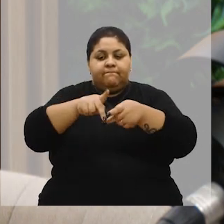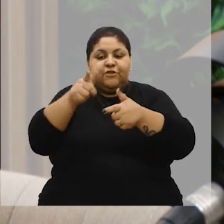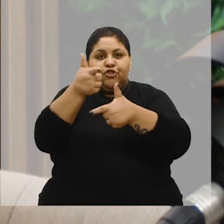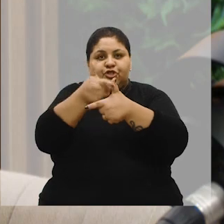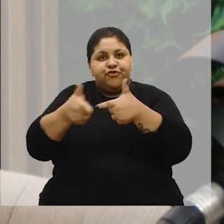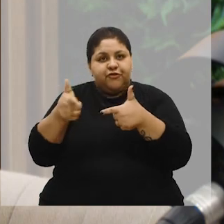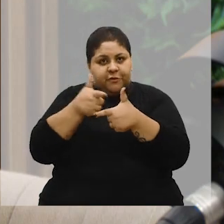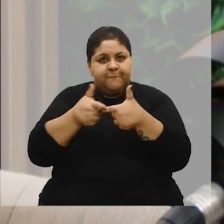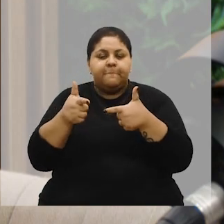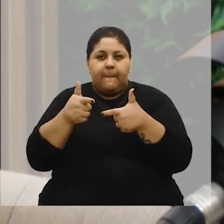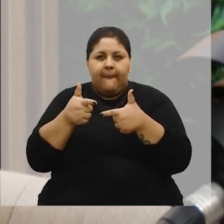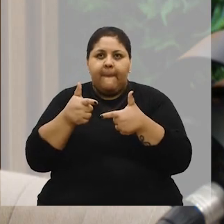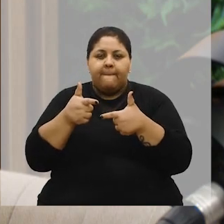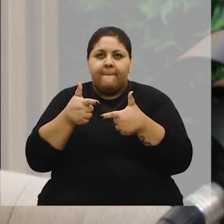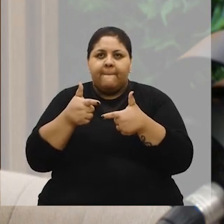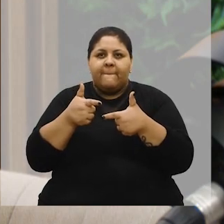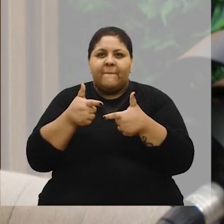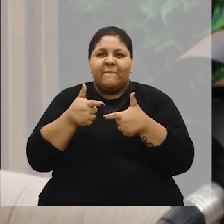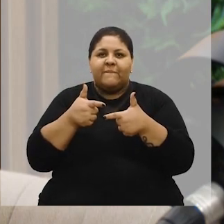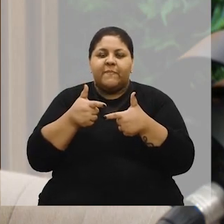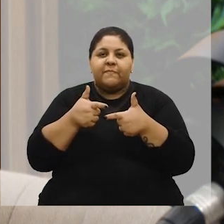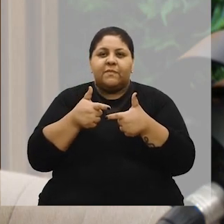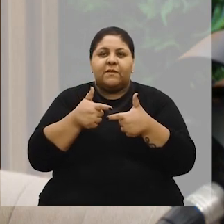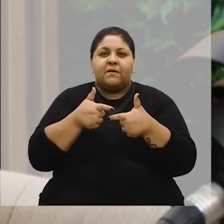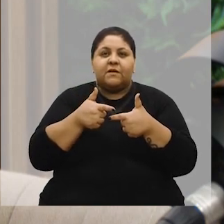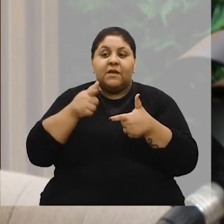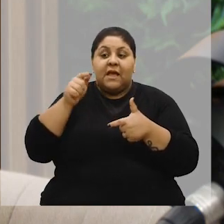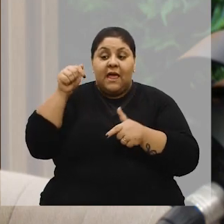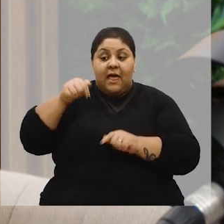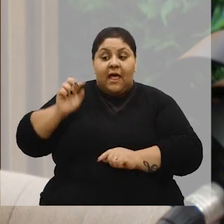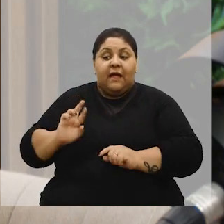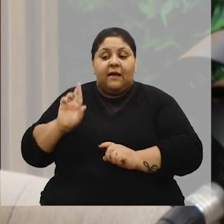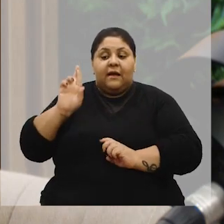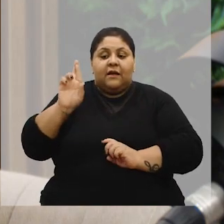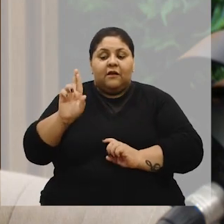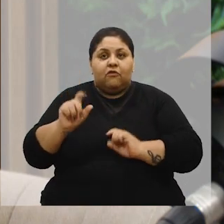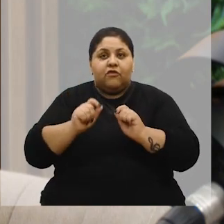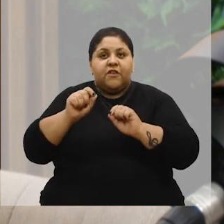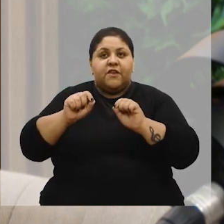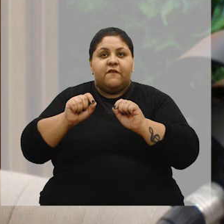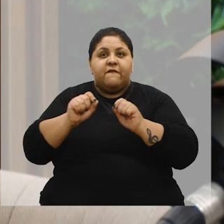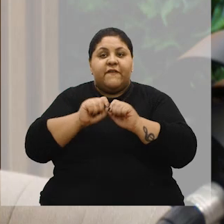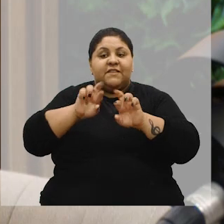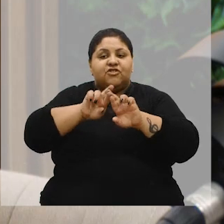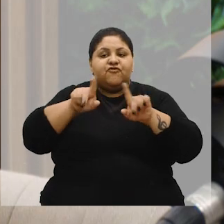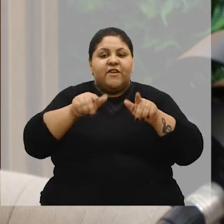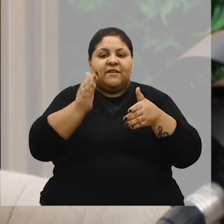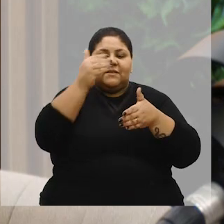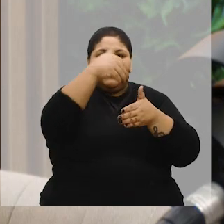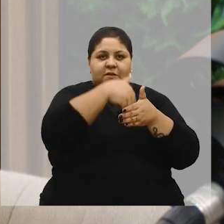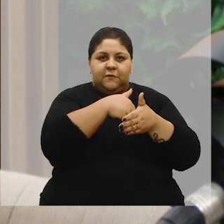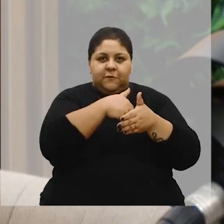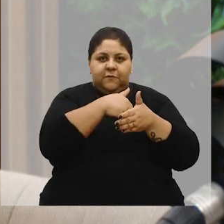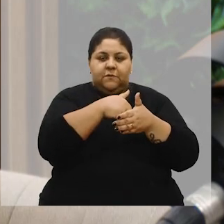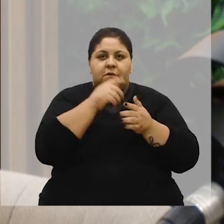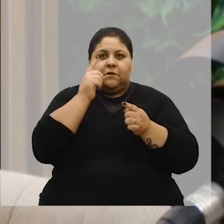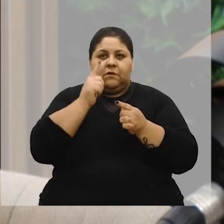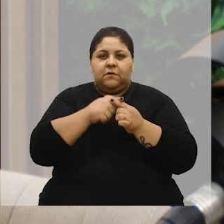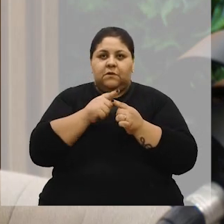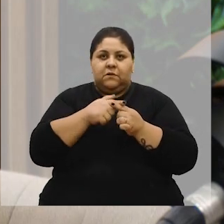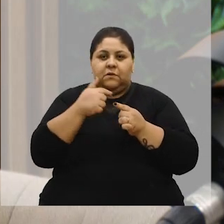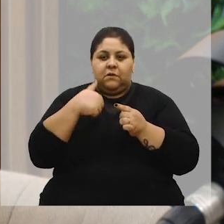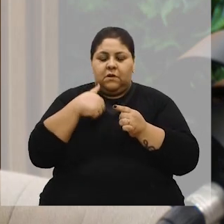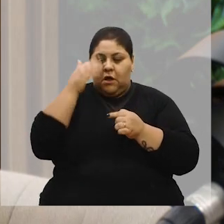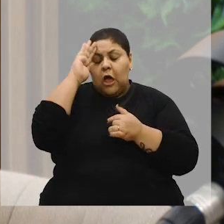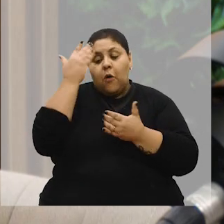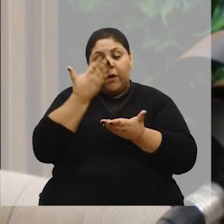dividida e justamente essa representatividade é o que faz diferença nas eleições. Porque, na minha